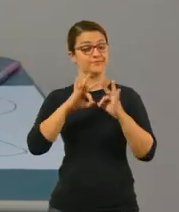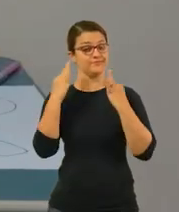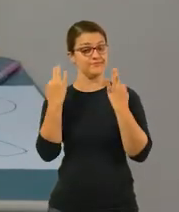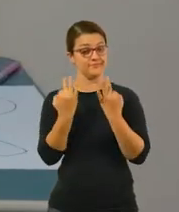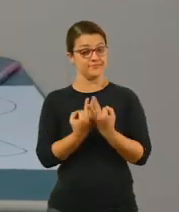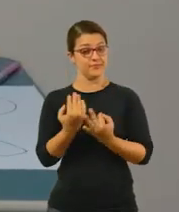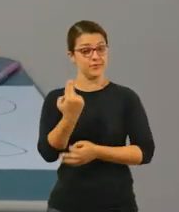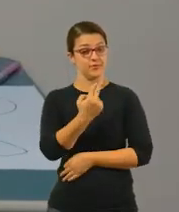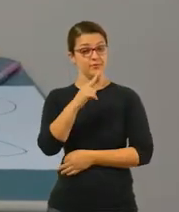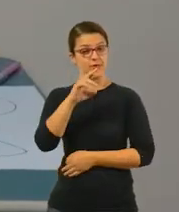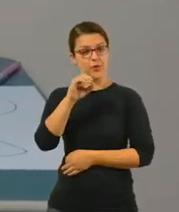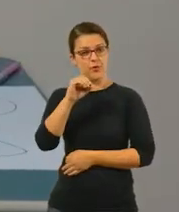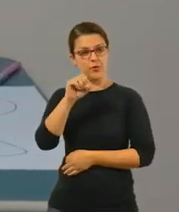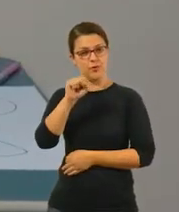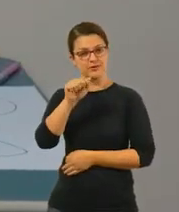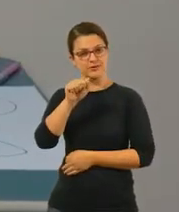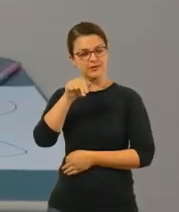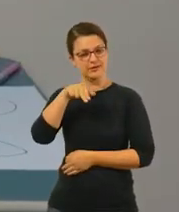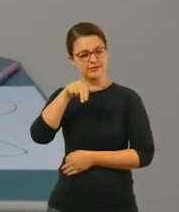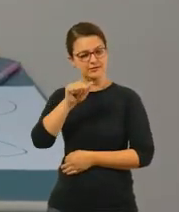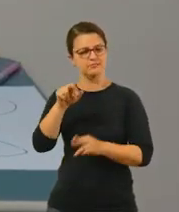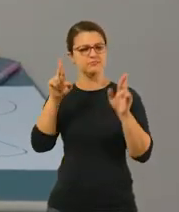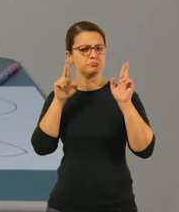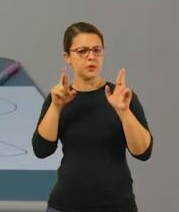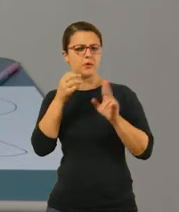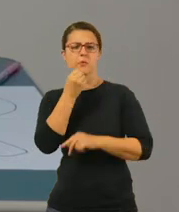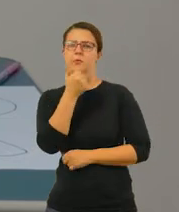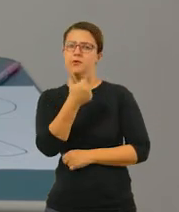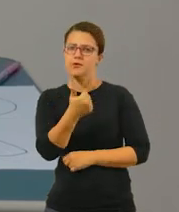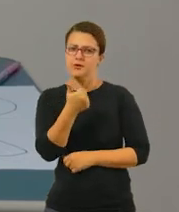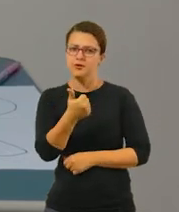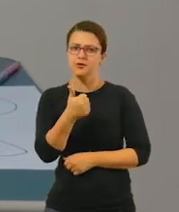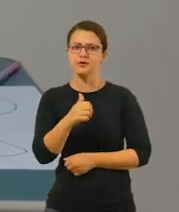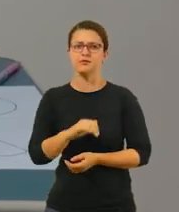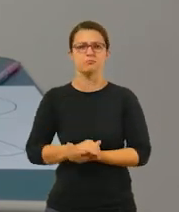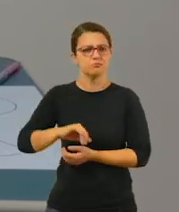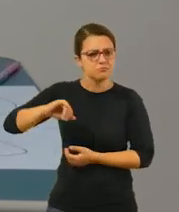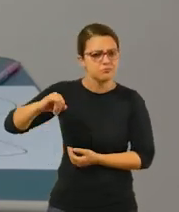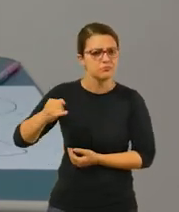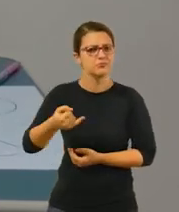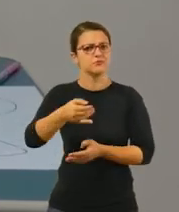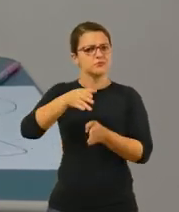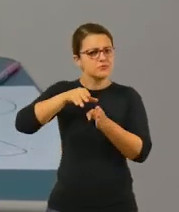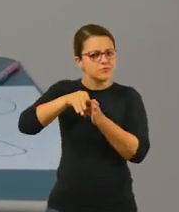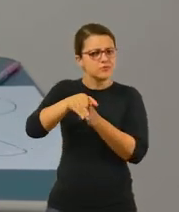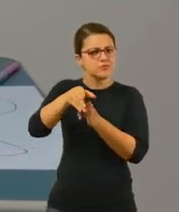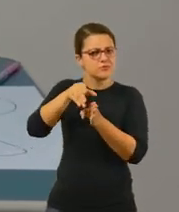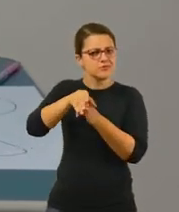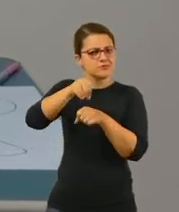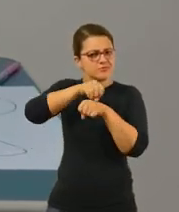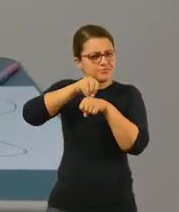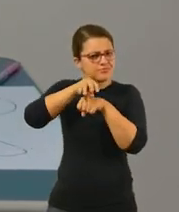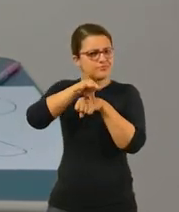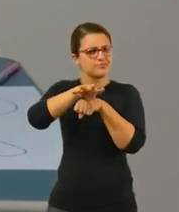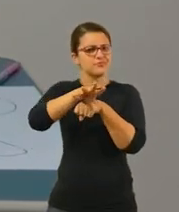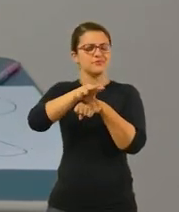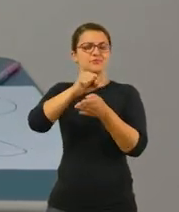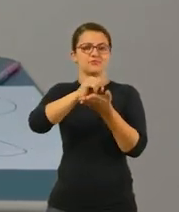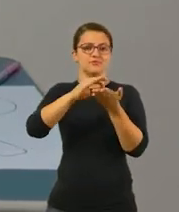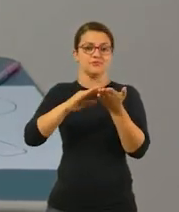Olá, família. Eu sou a professora Rosana. Espero que vocês estejam bem e fazendo bom proveito das nossas sugestões de